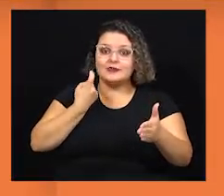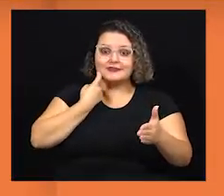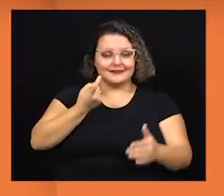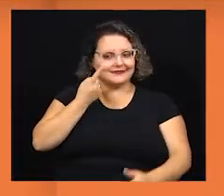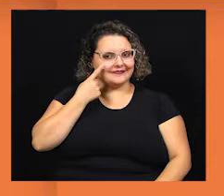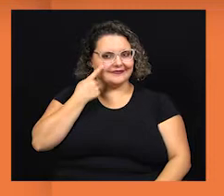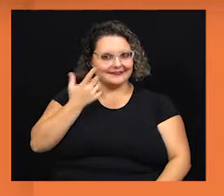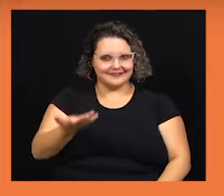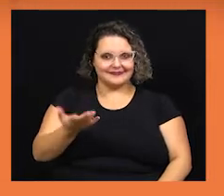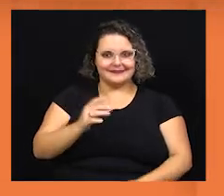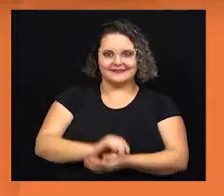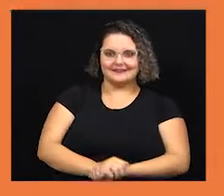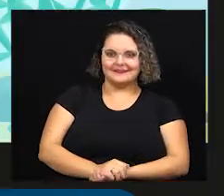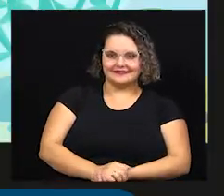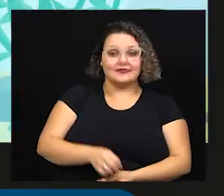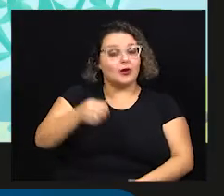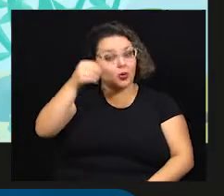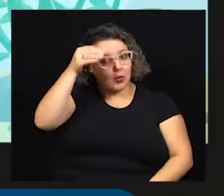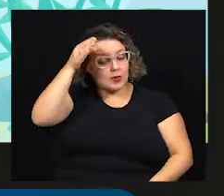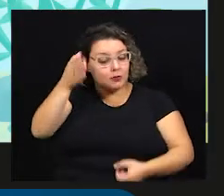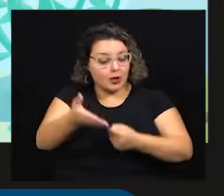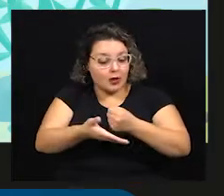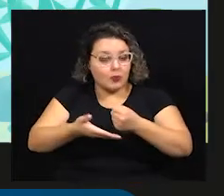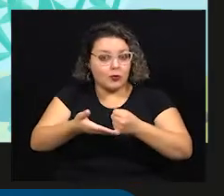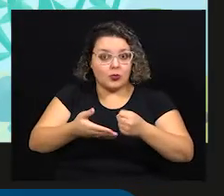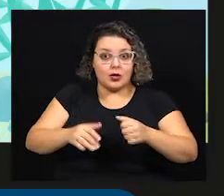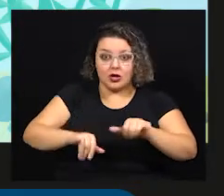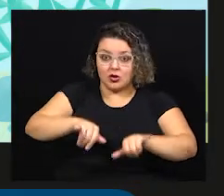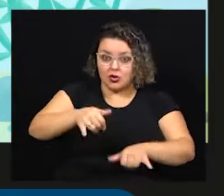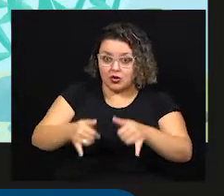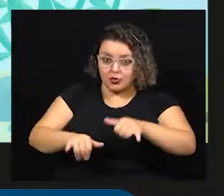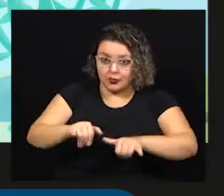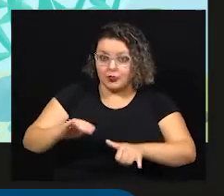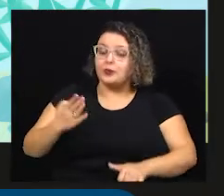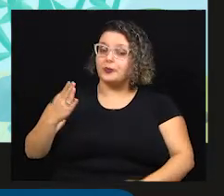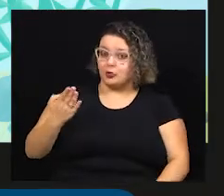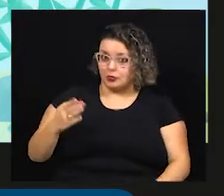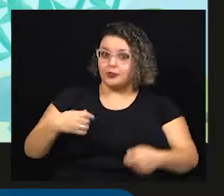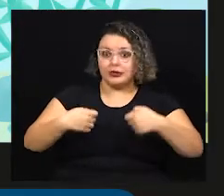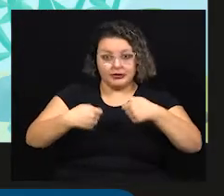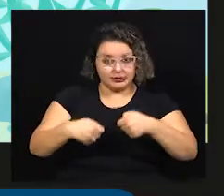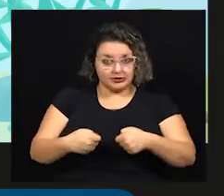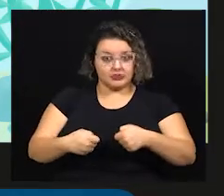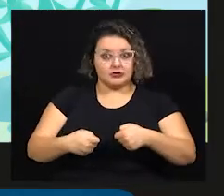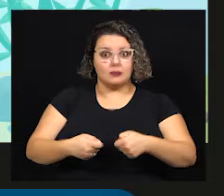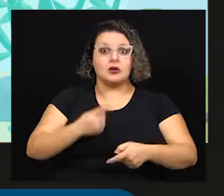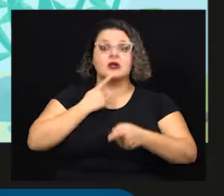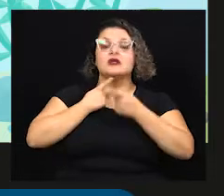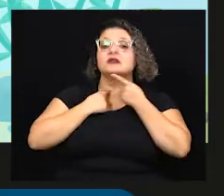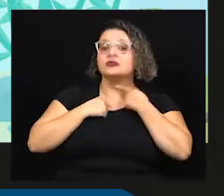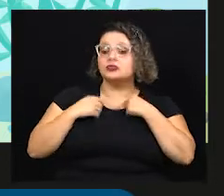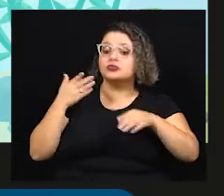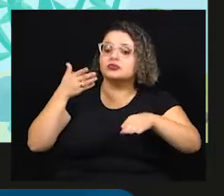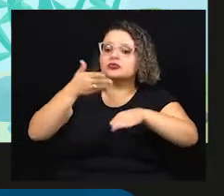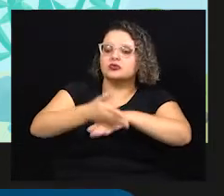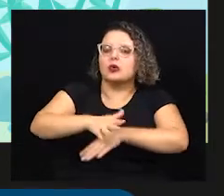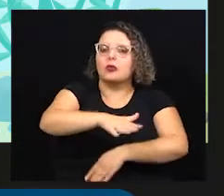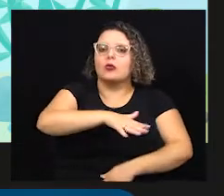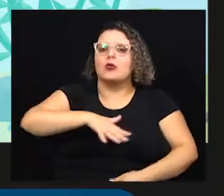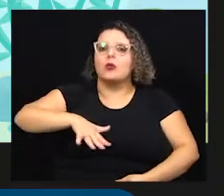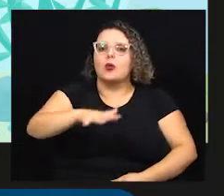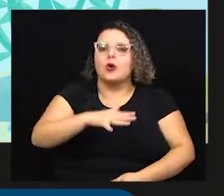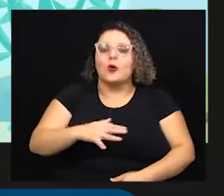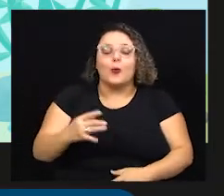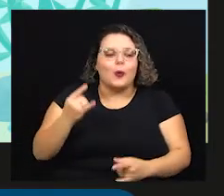bora! Conhecimentos básicos em Química e Biologia são necessários para quem deseja adentrar no